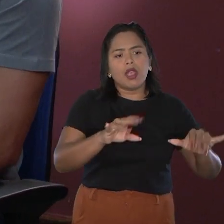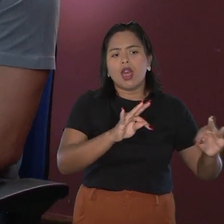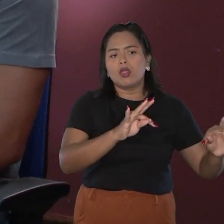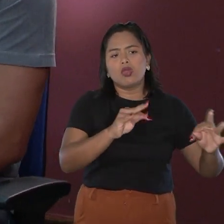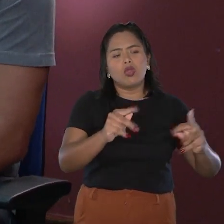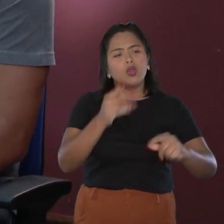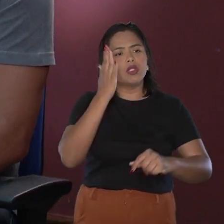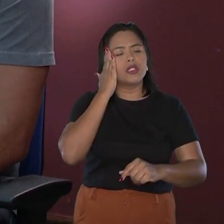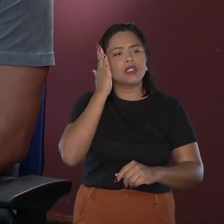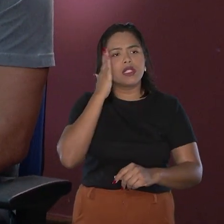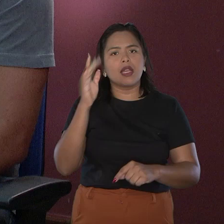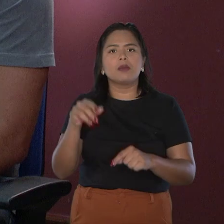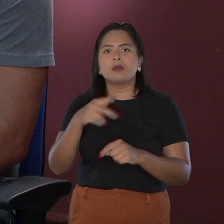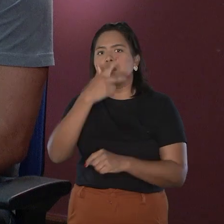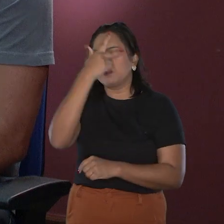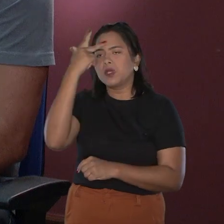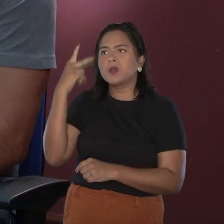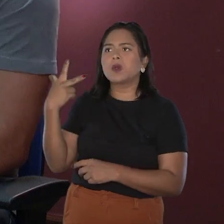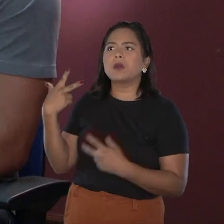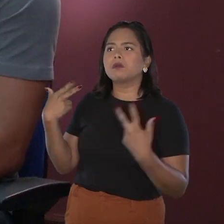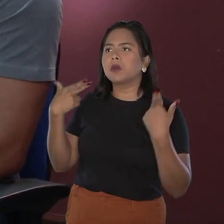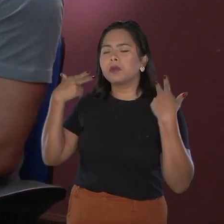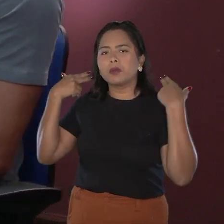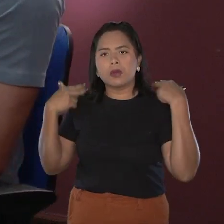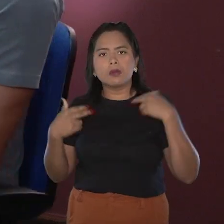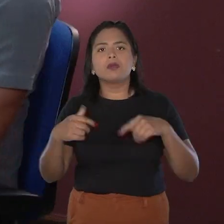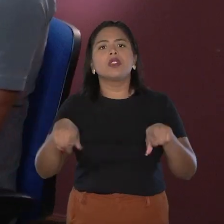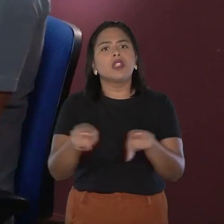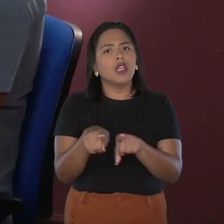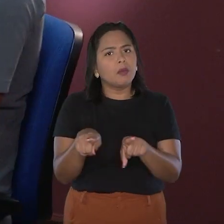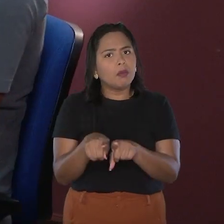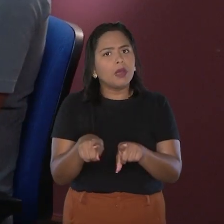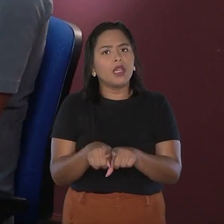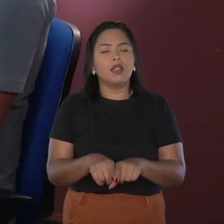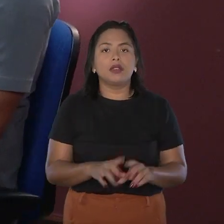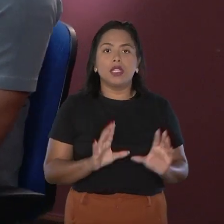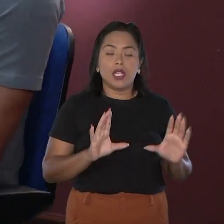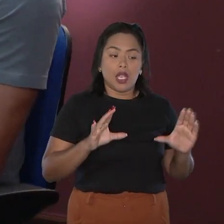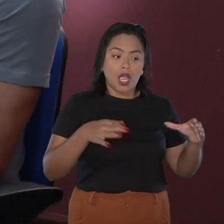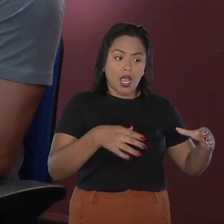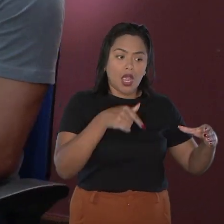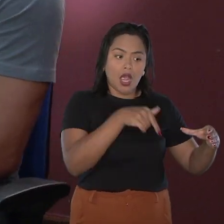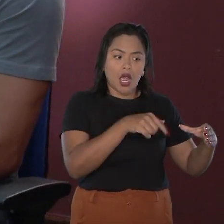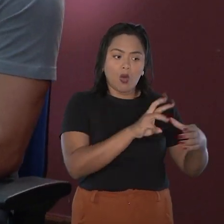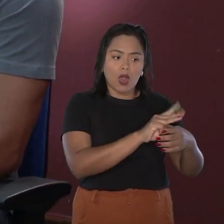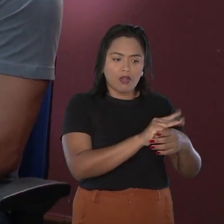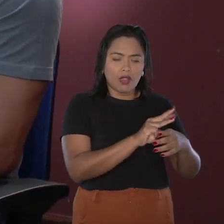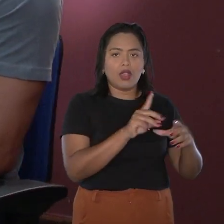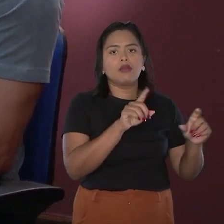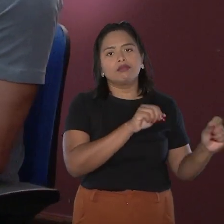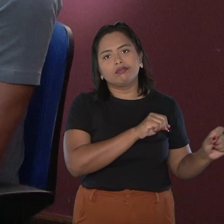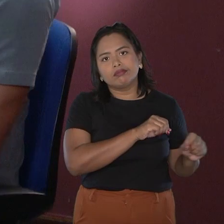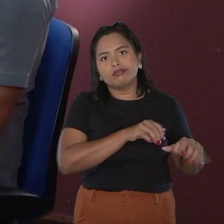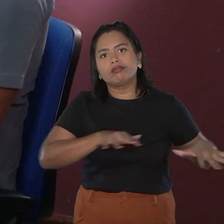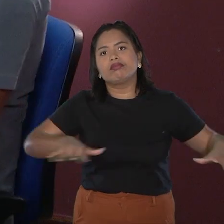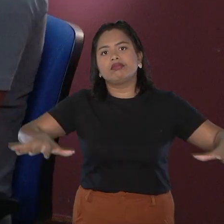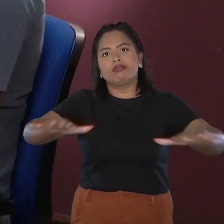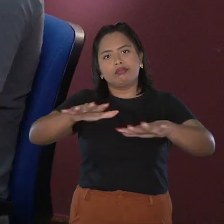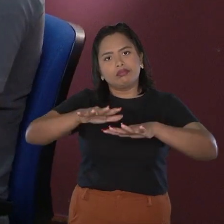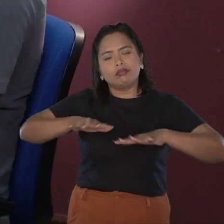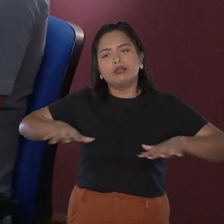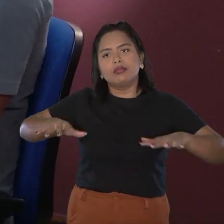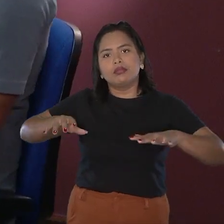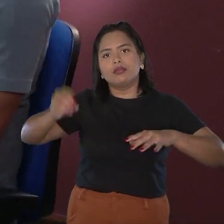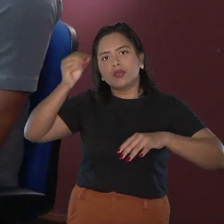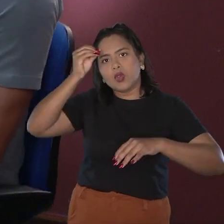saiba sobre autismo então pegada da universidade e democratizar o conhecimento é a melhor maneira de